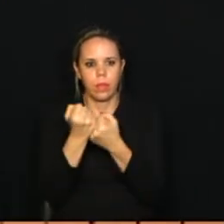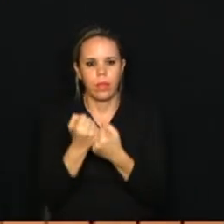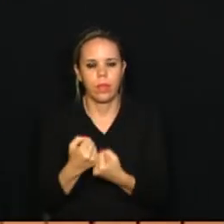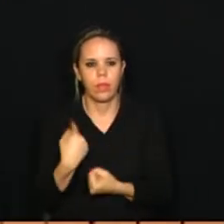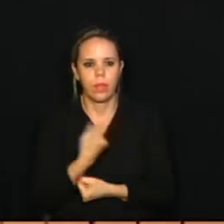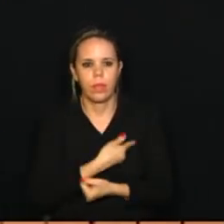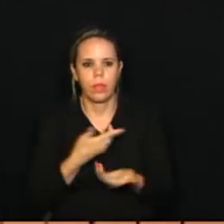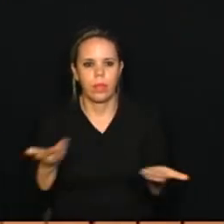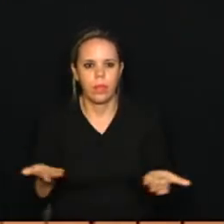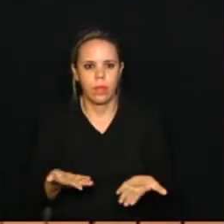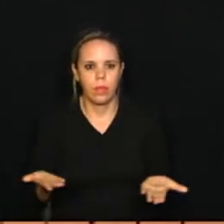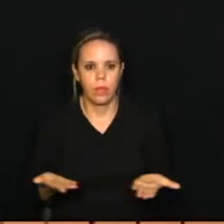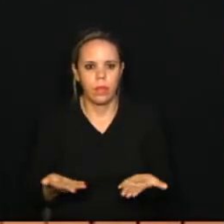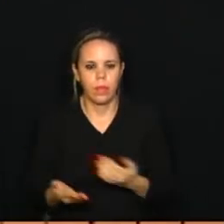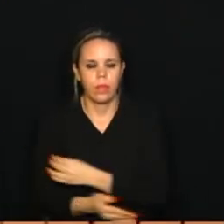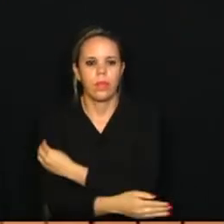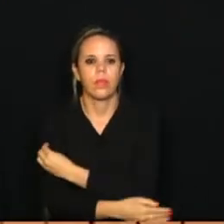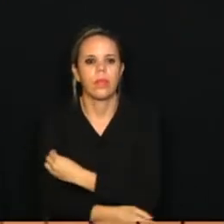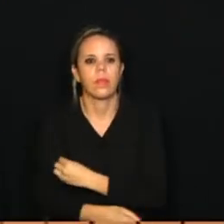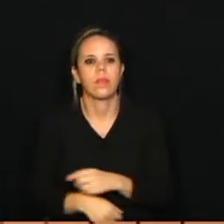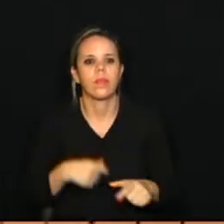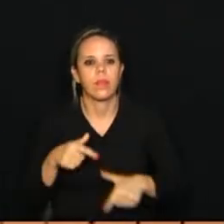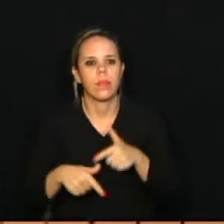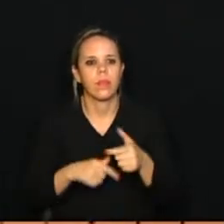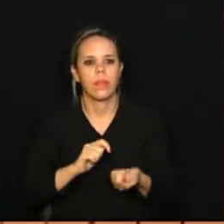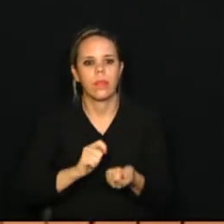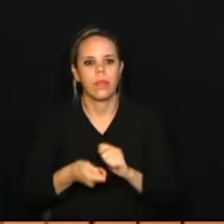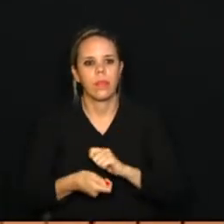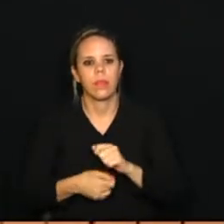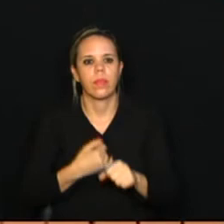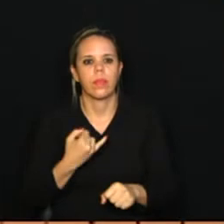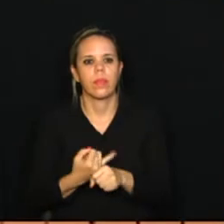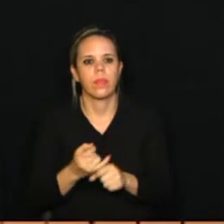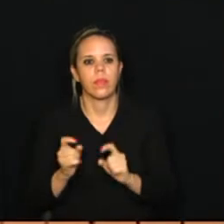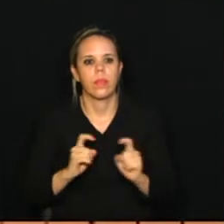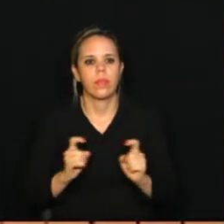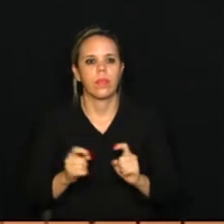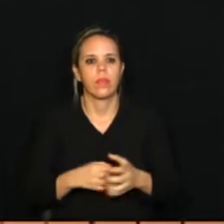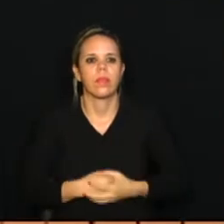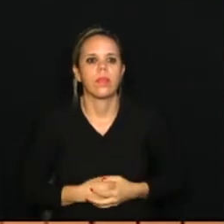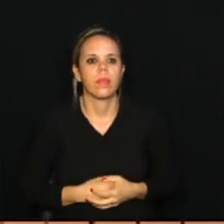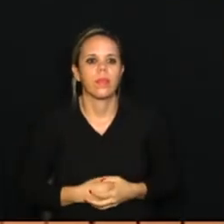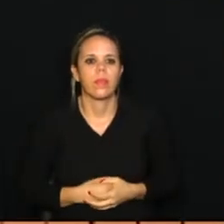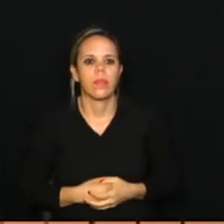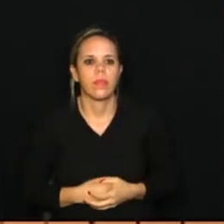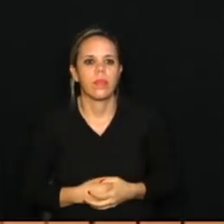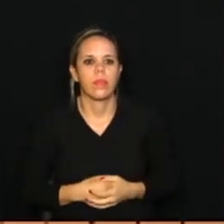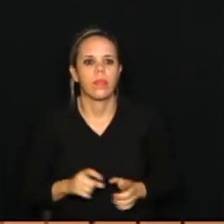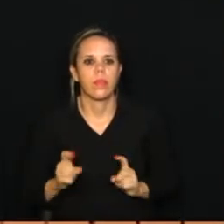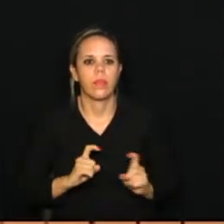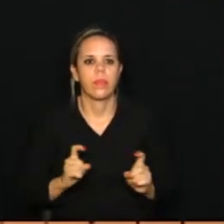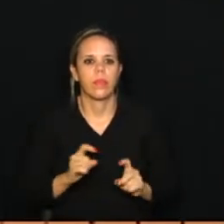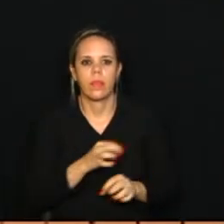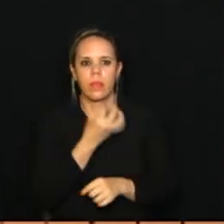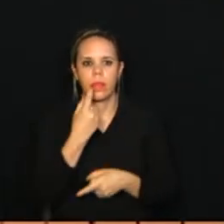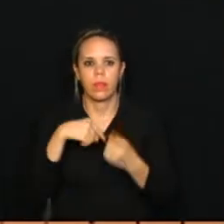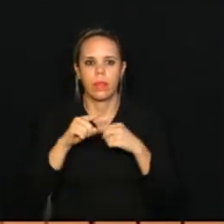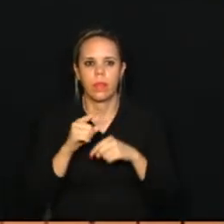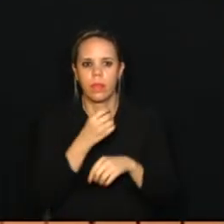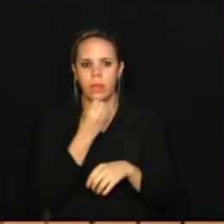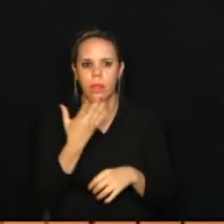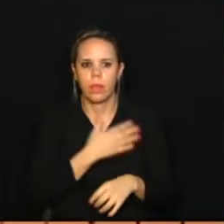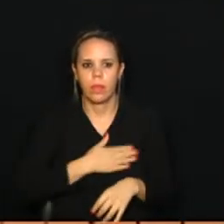nós, né, nessa novo formato de fazer reuniões, mas foi mais uma reunião com sucesso, muito